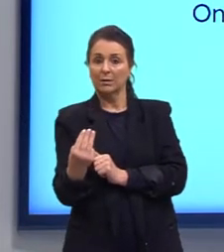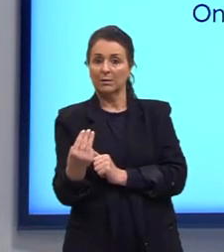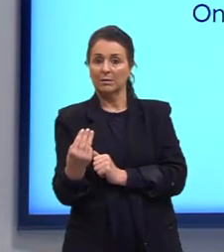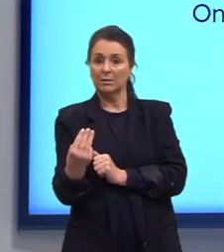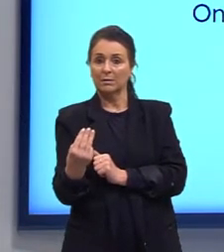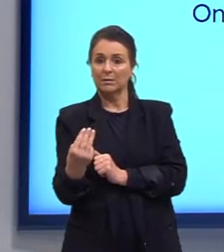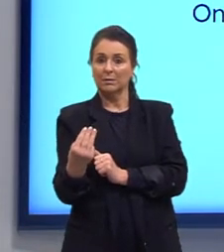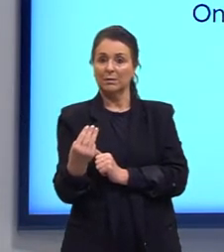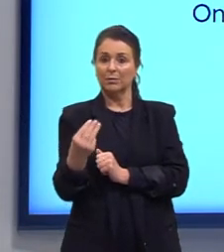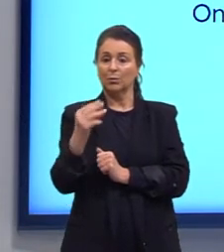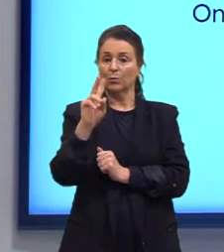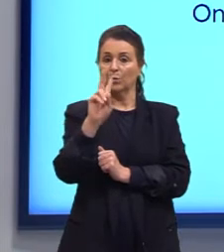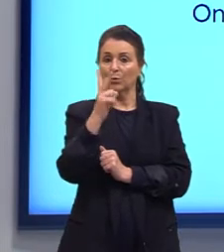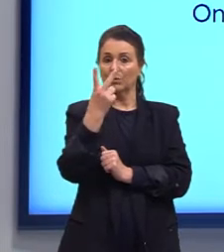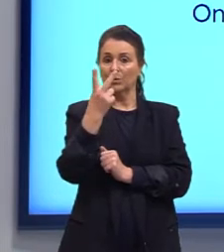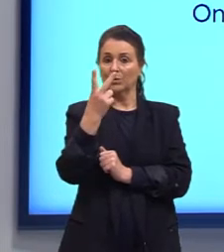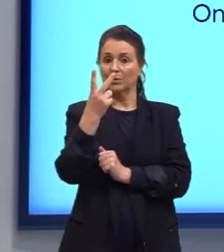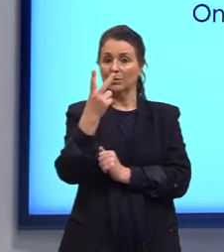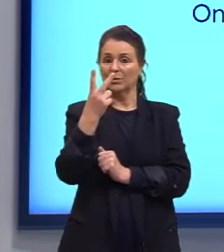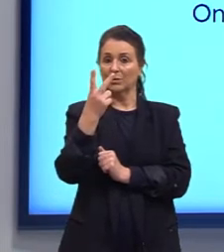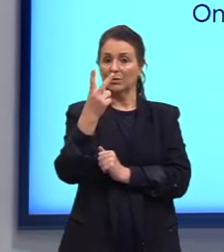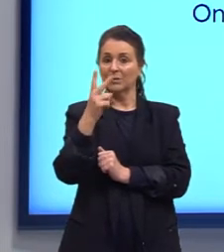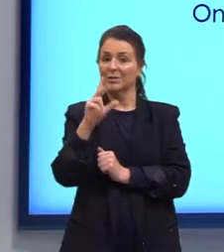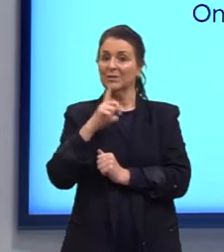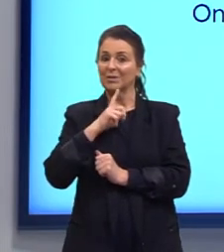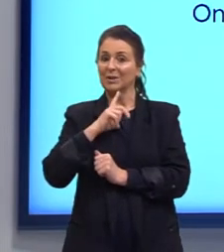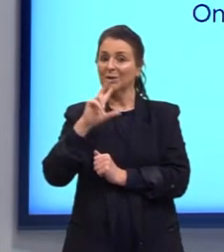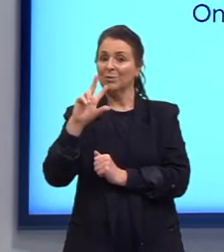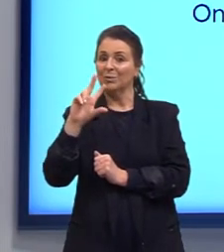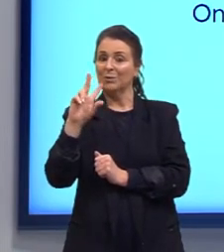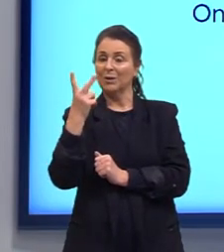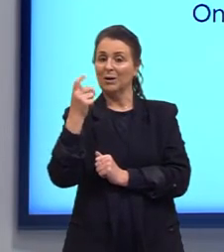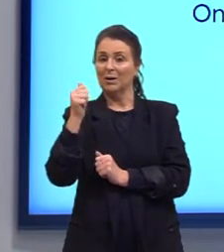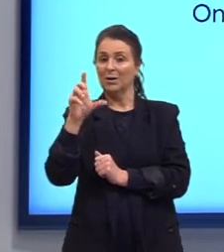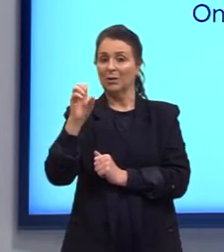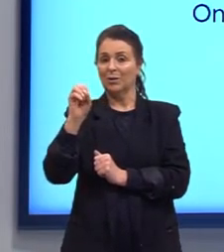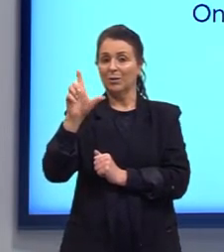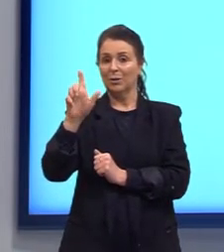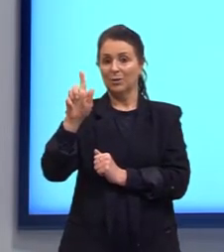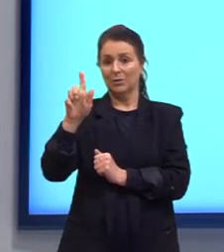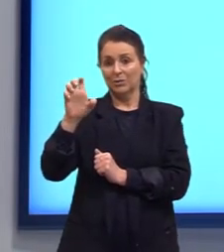de um hidrogênio um halogênio o cloro